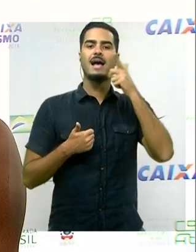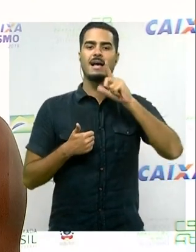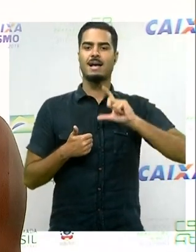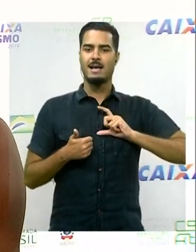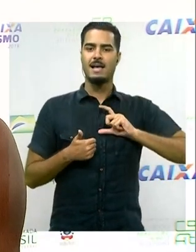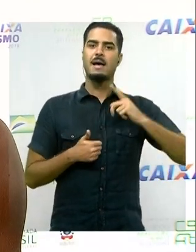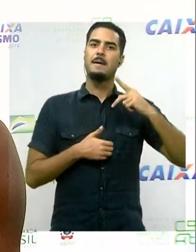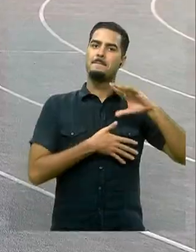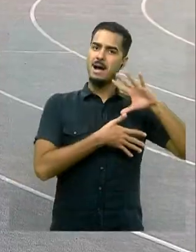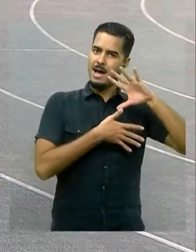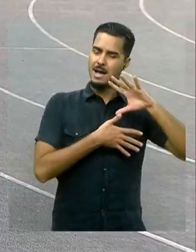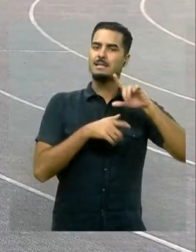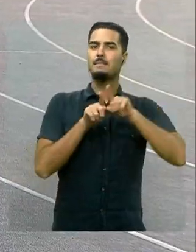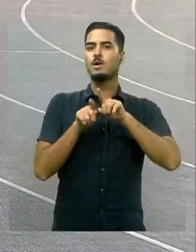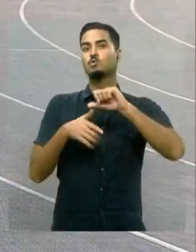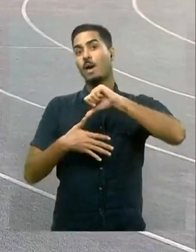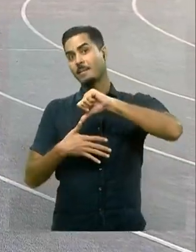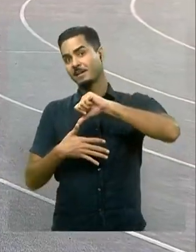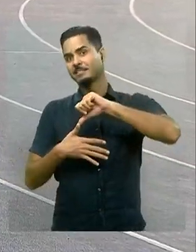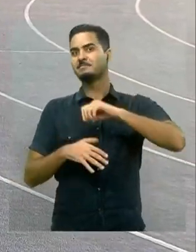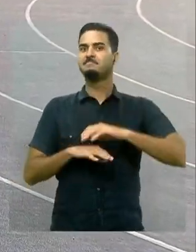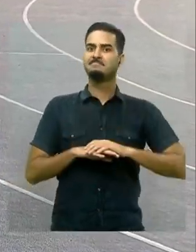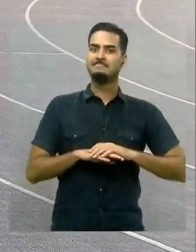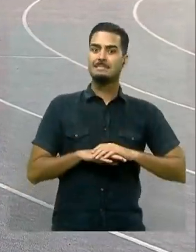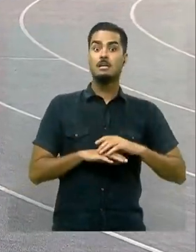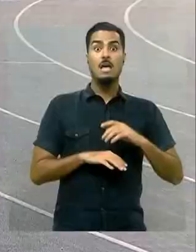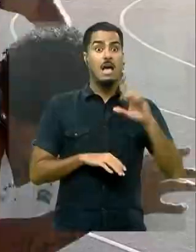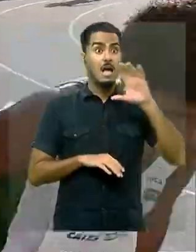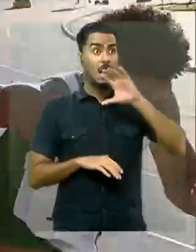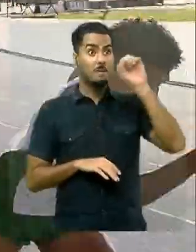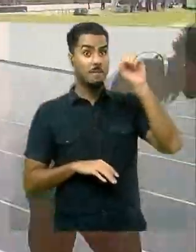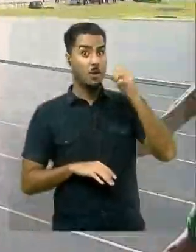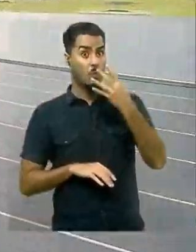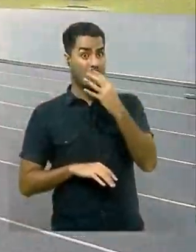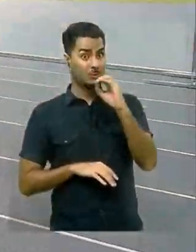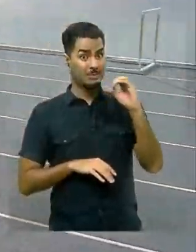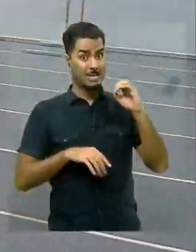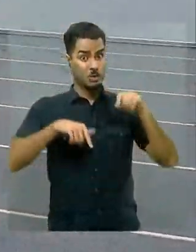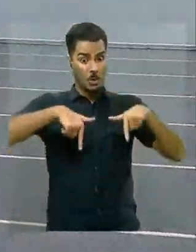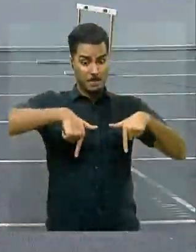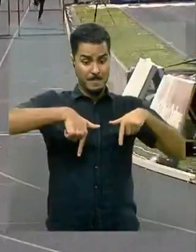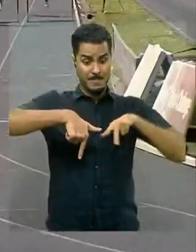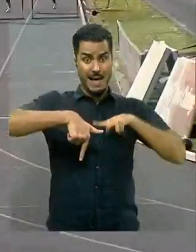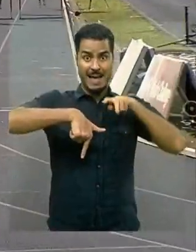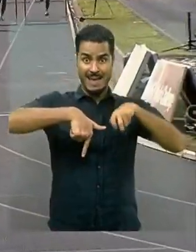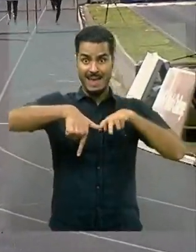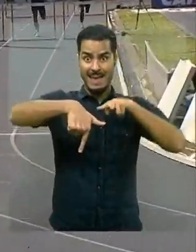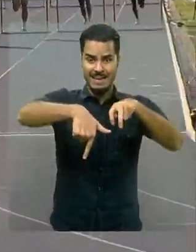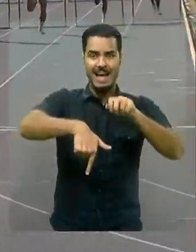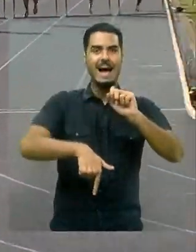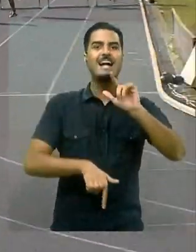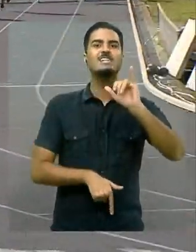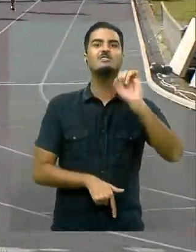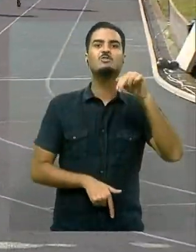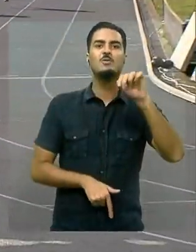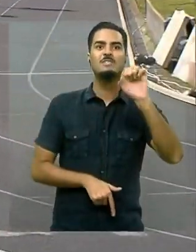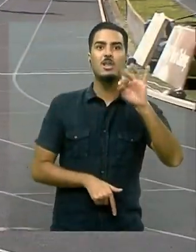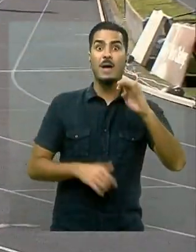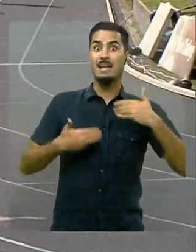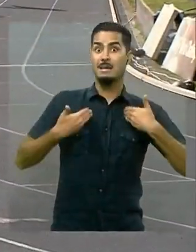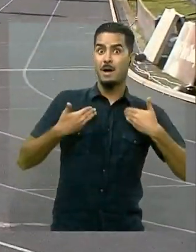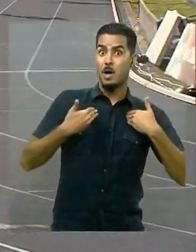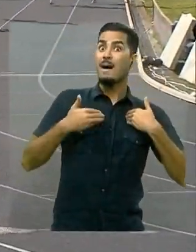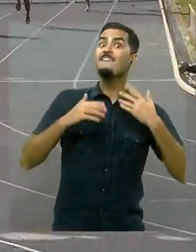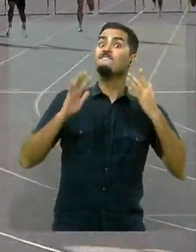do Sul-Americano. Não foi só a vitória nos 400 com barreiras que deixou o Alisson dos Santos animado.